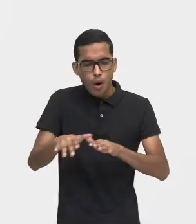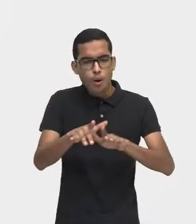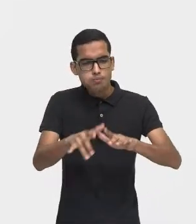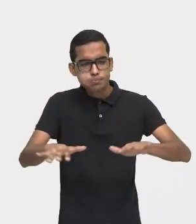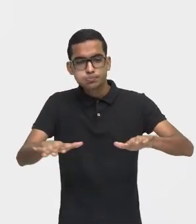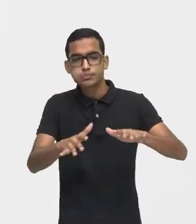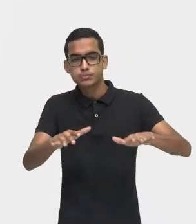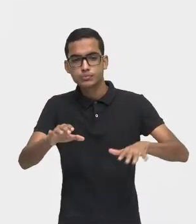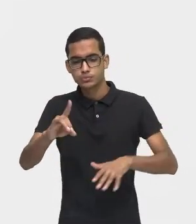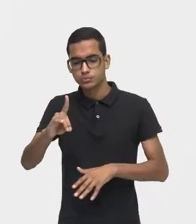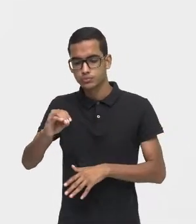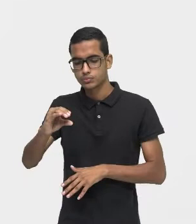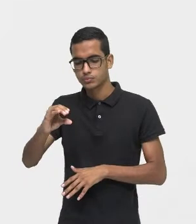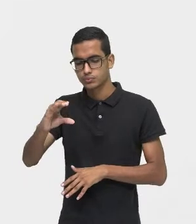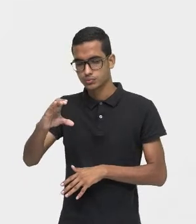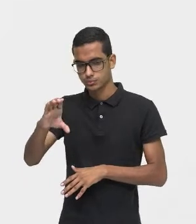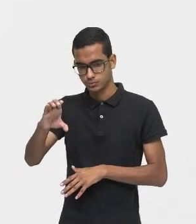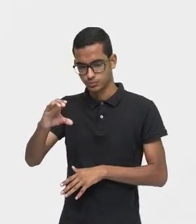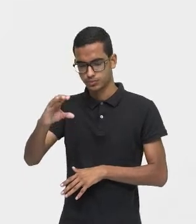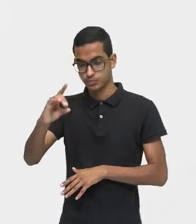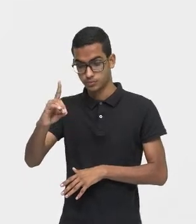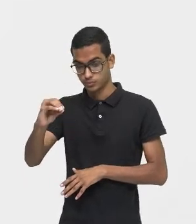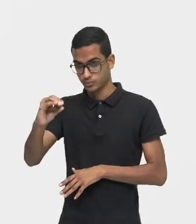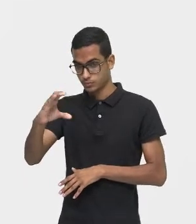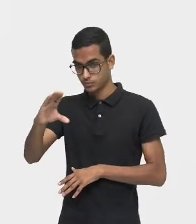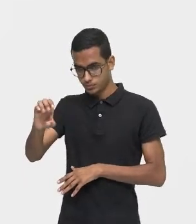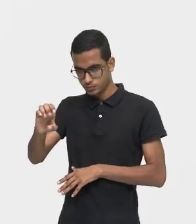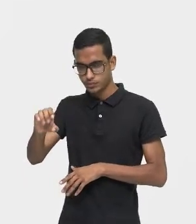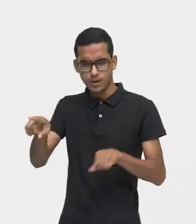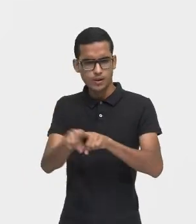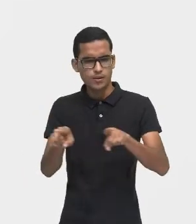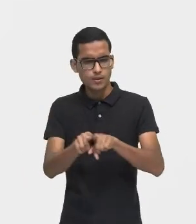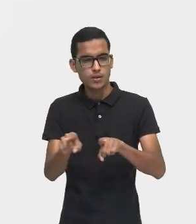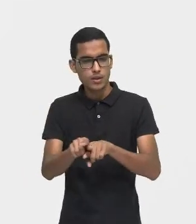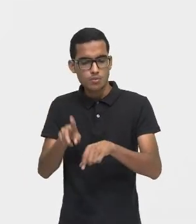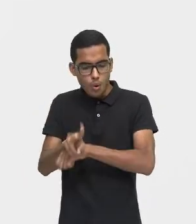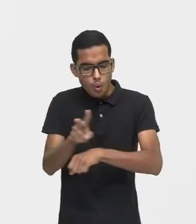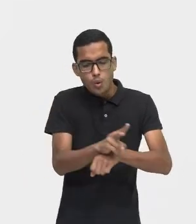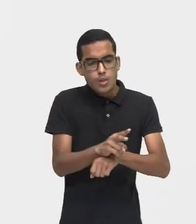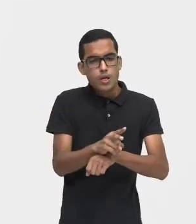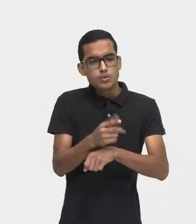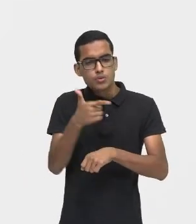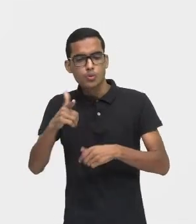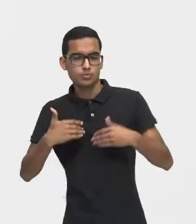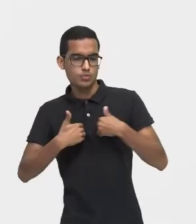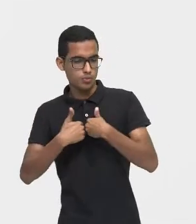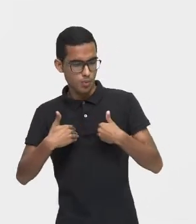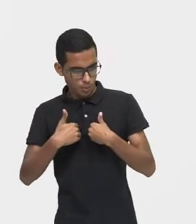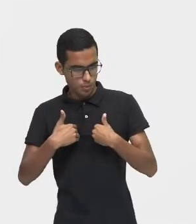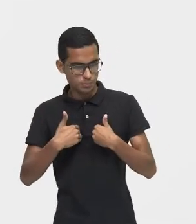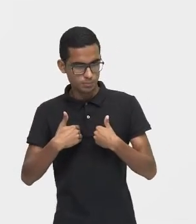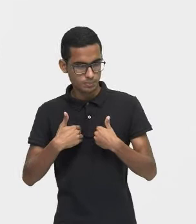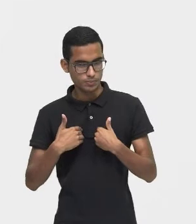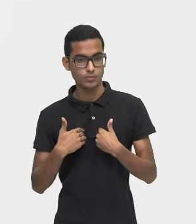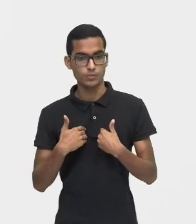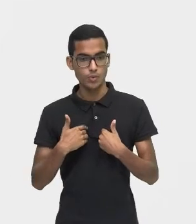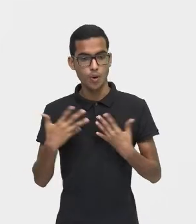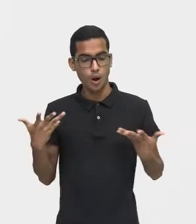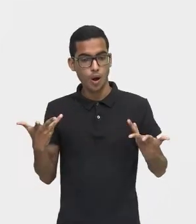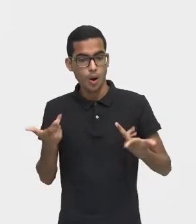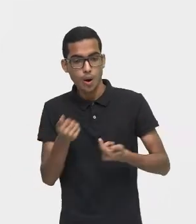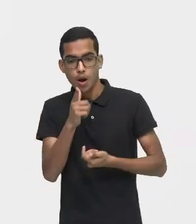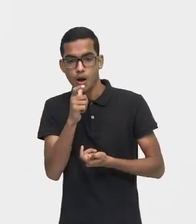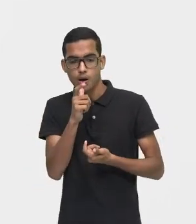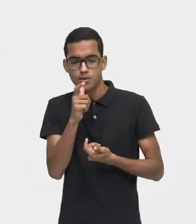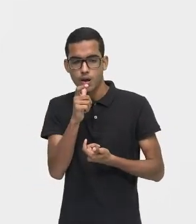outra criação de animais. E a qualidade das águas, ela vai ser necessária, né? Principalmente porque